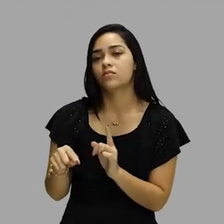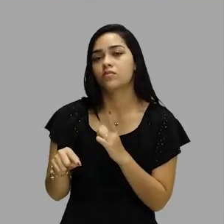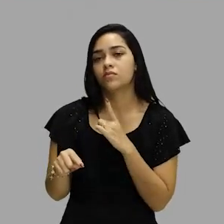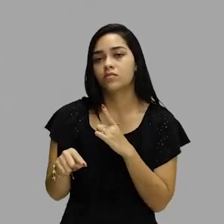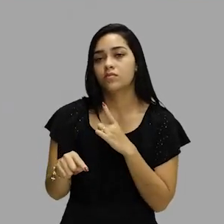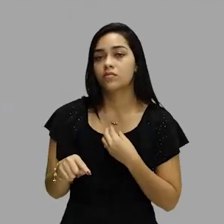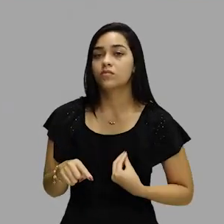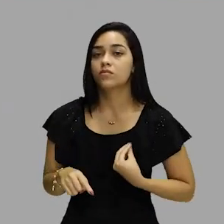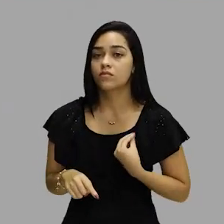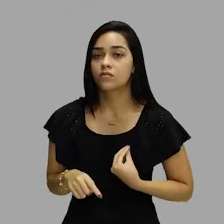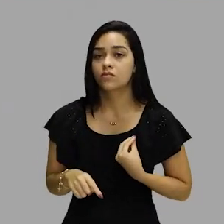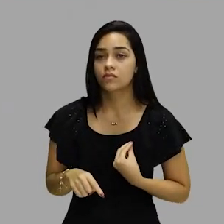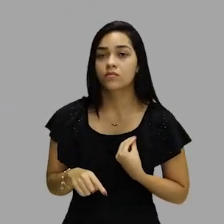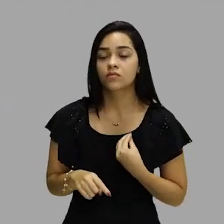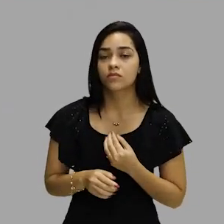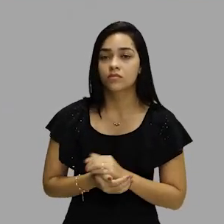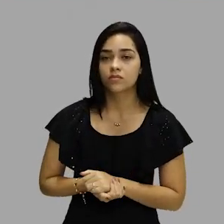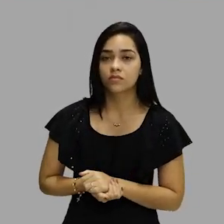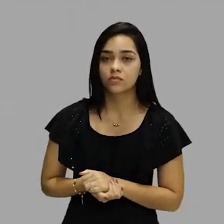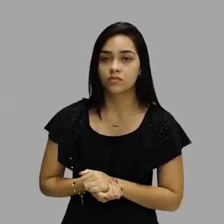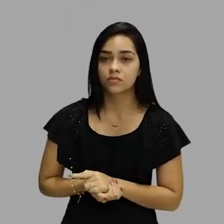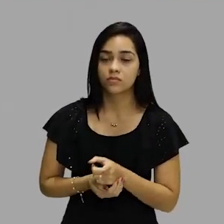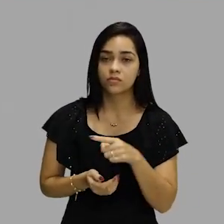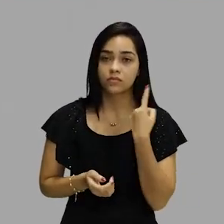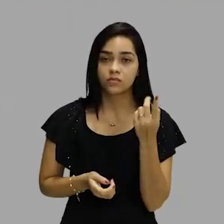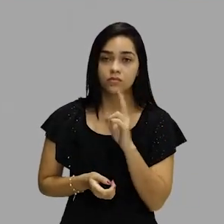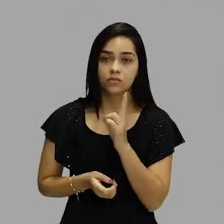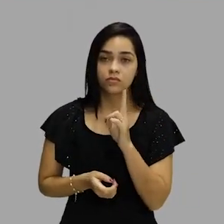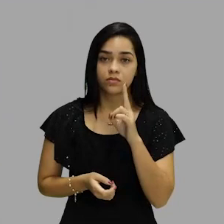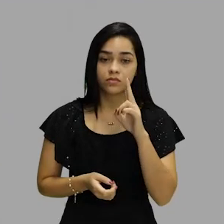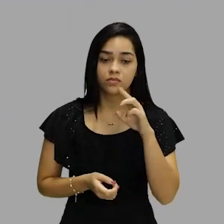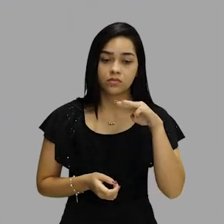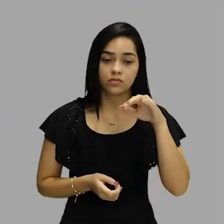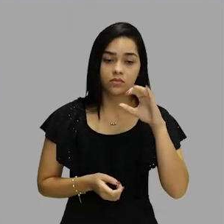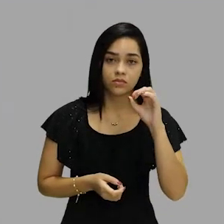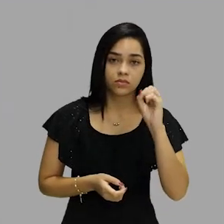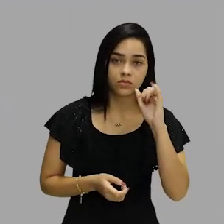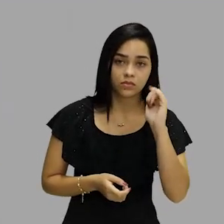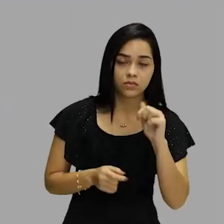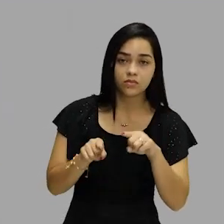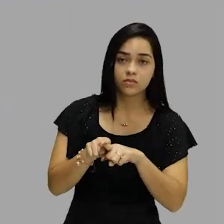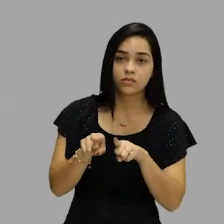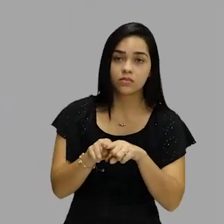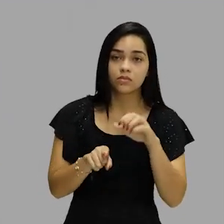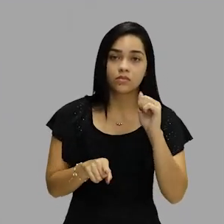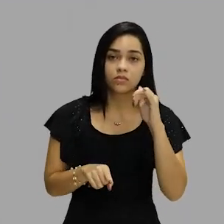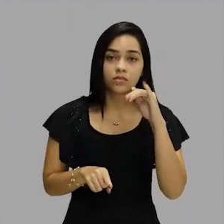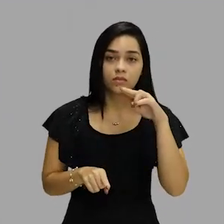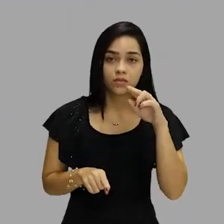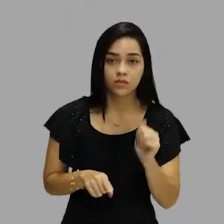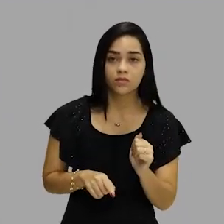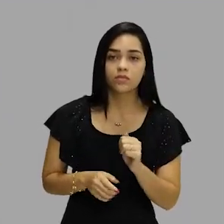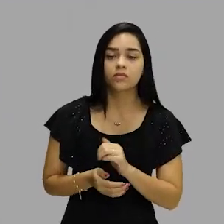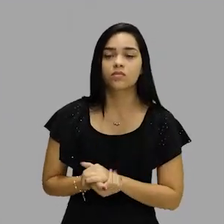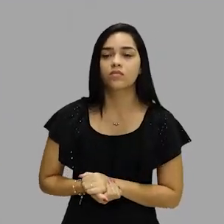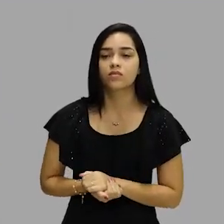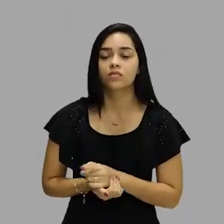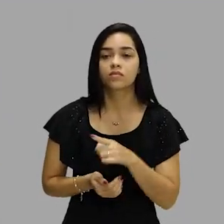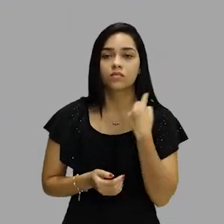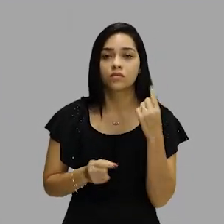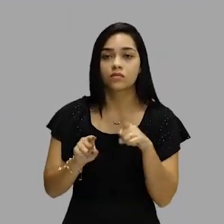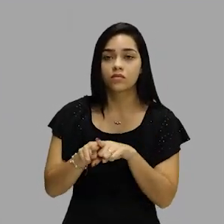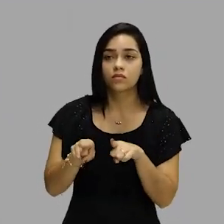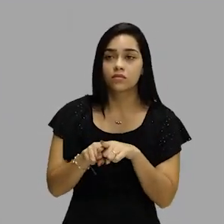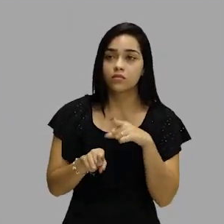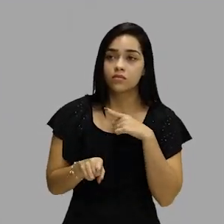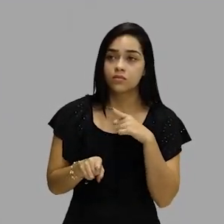estão ali presentes na fibra muscular, que a gente chama de miosina e de actina, tá? Aí nós vamos ter